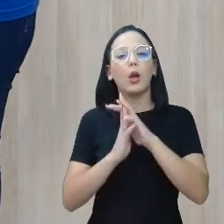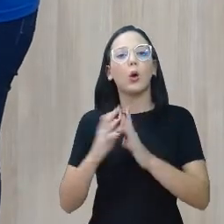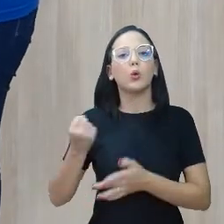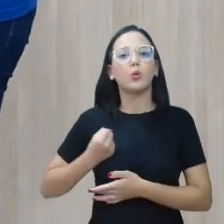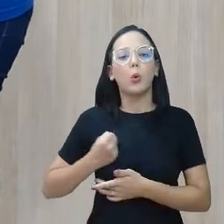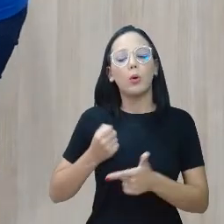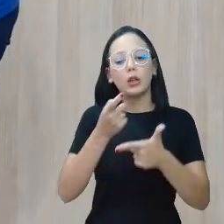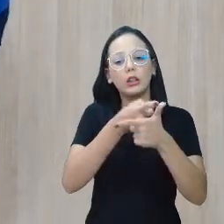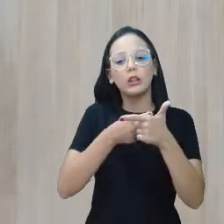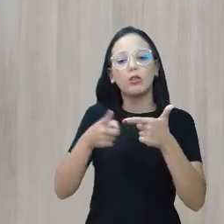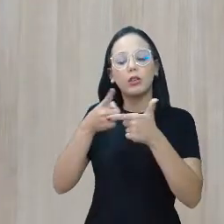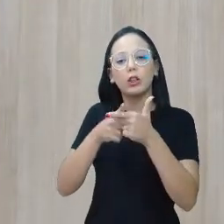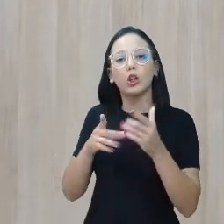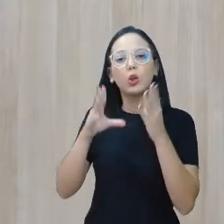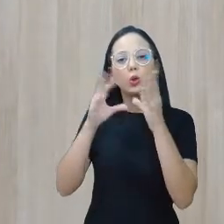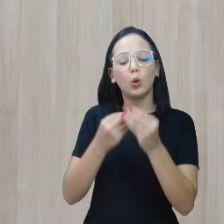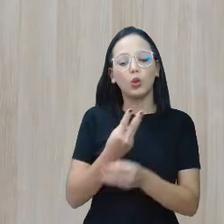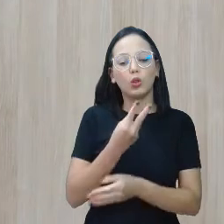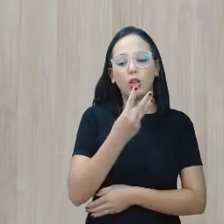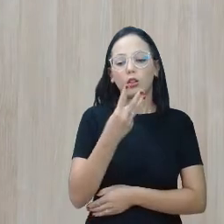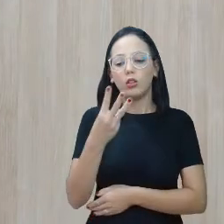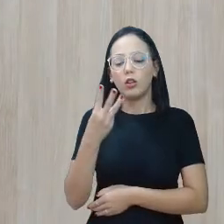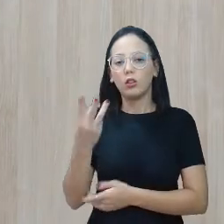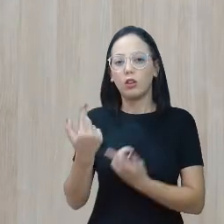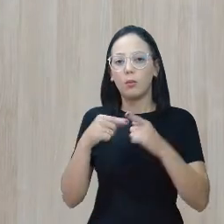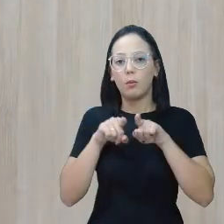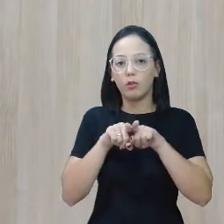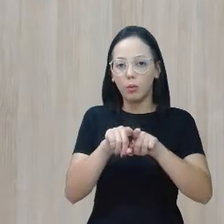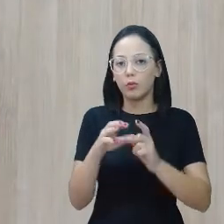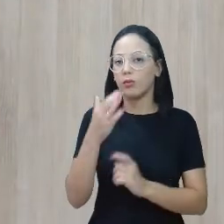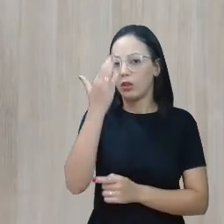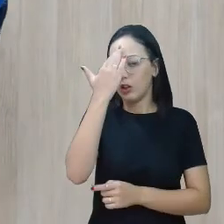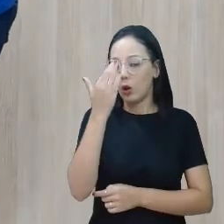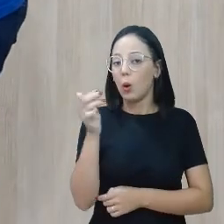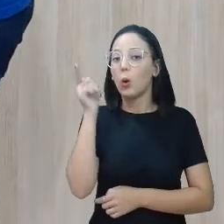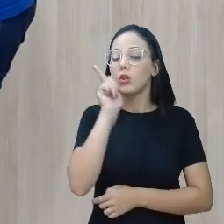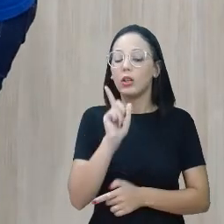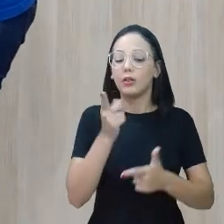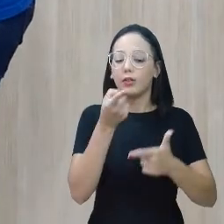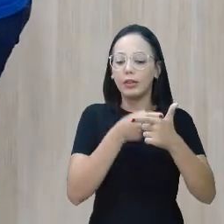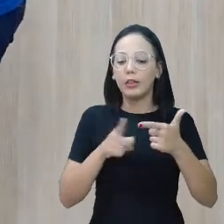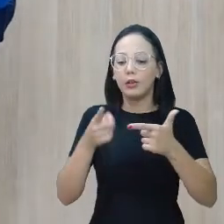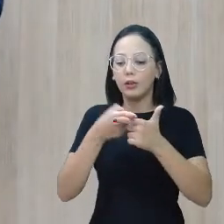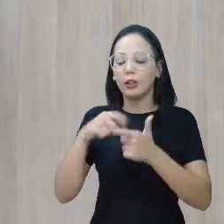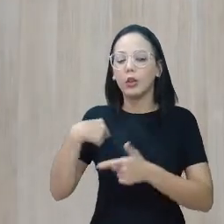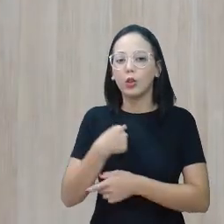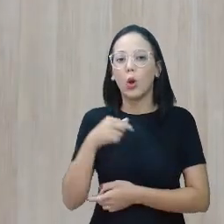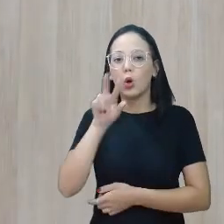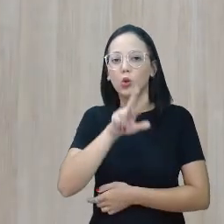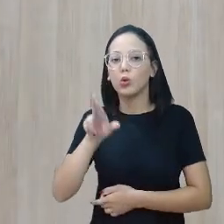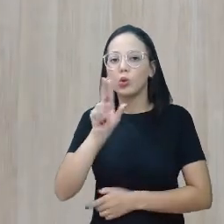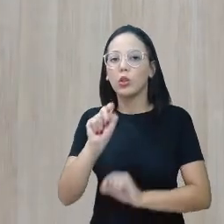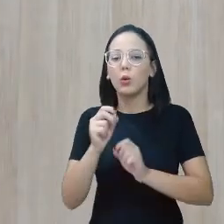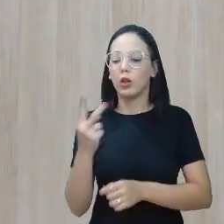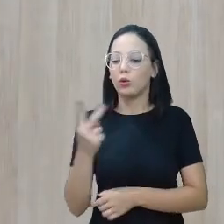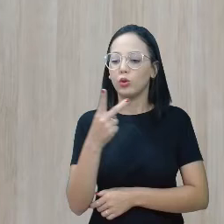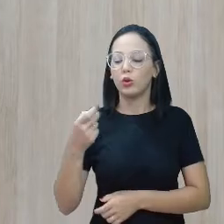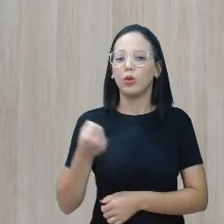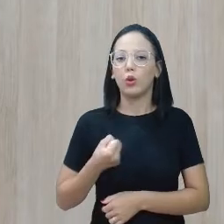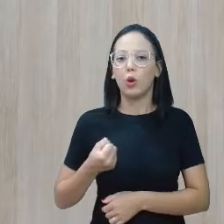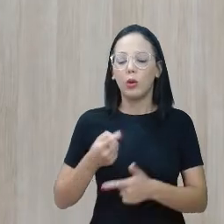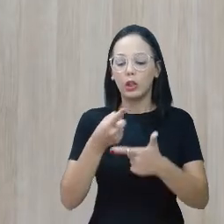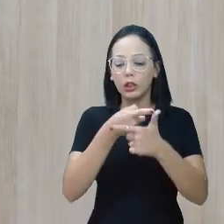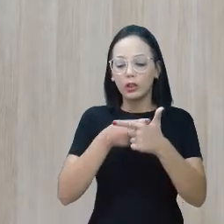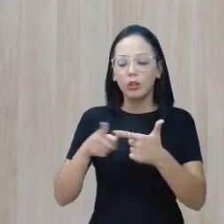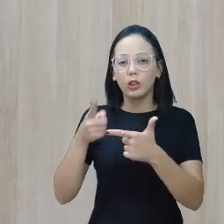vai dividir todos os 3 valores ao mesmo tempo. Fazendo a decomposição, a gente utilizou os 2 números que